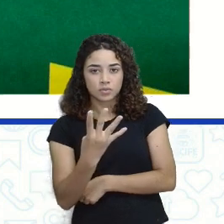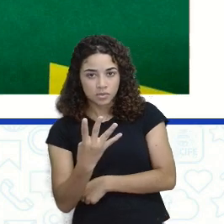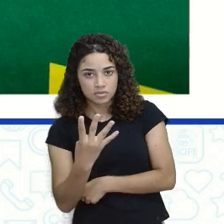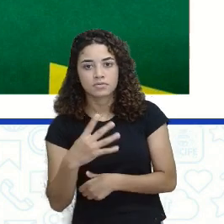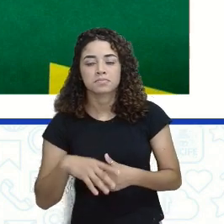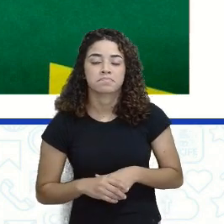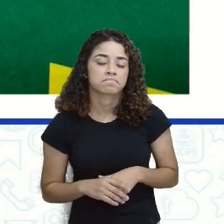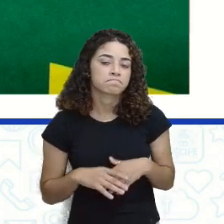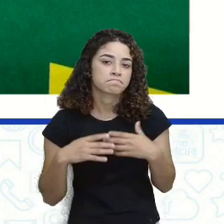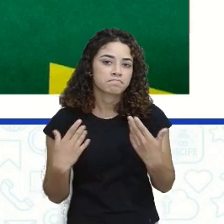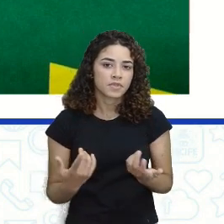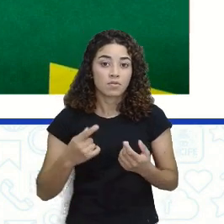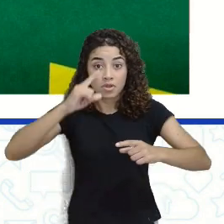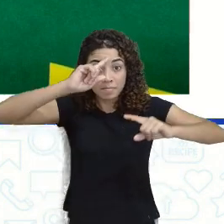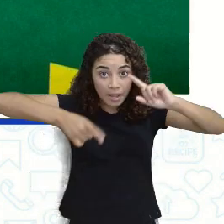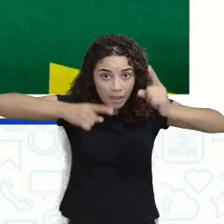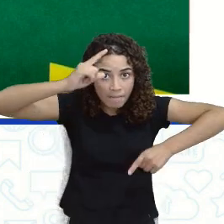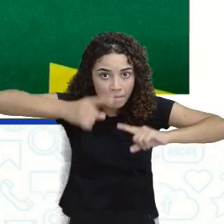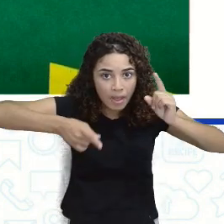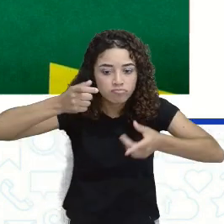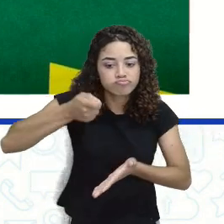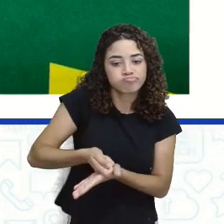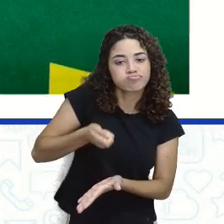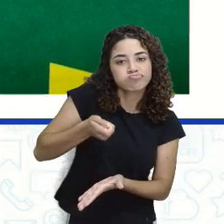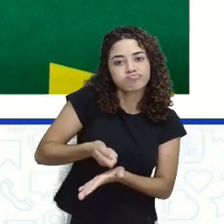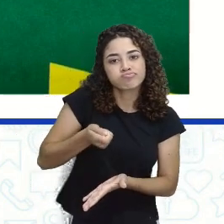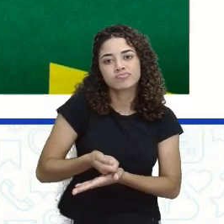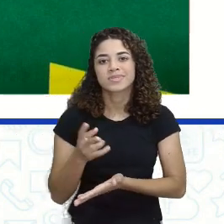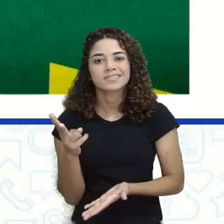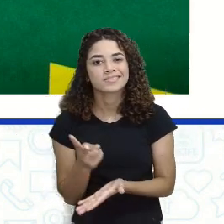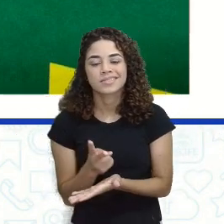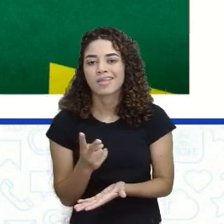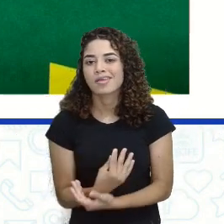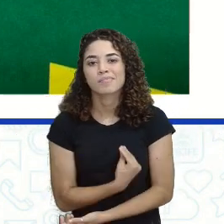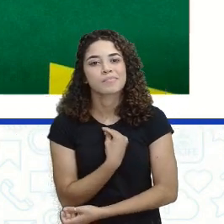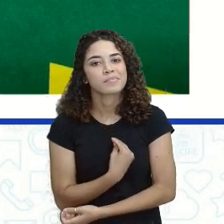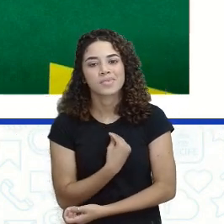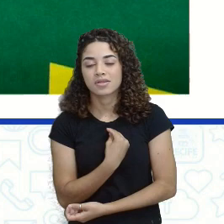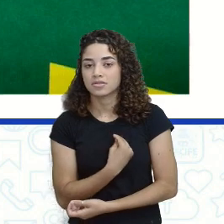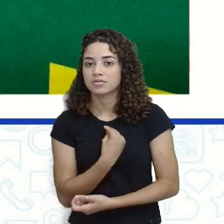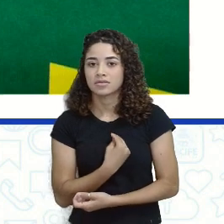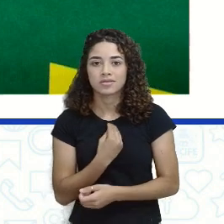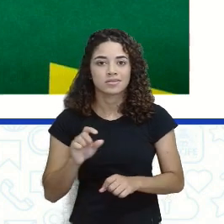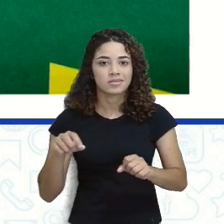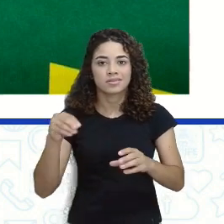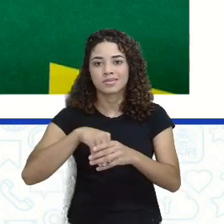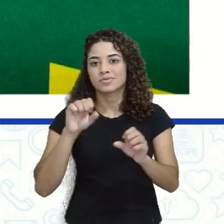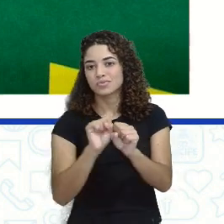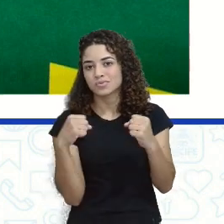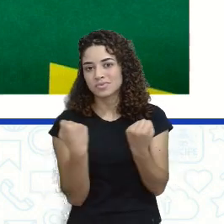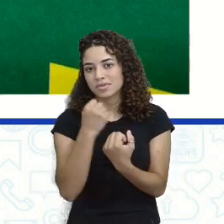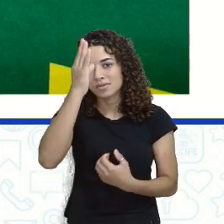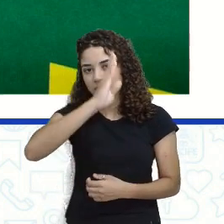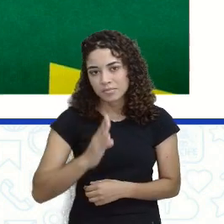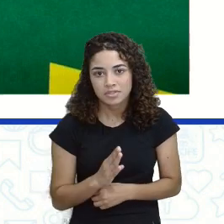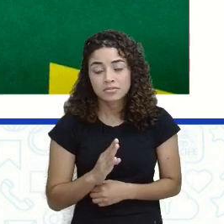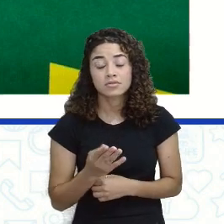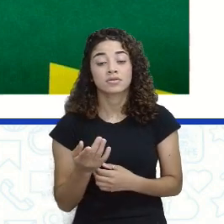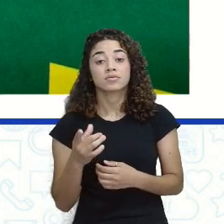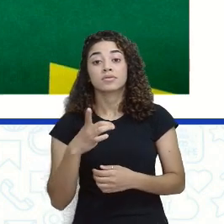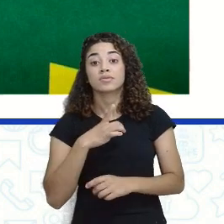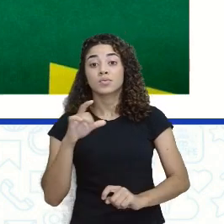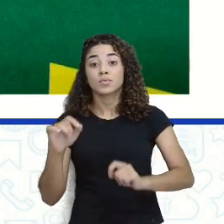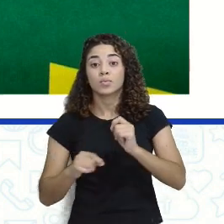1964. Então, o autoritarismo, ele sempre esteve muito presente na sociedade brasileira e isso tem